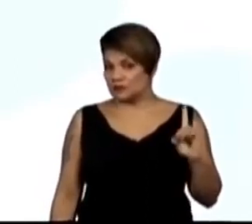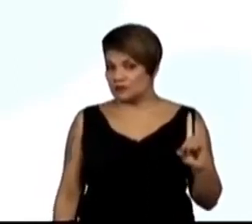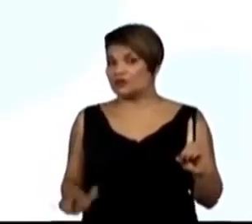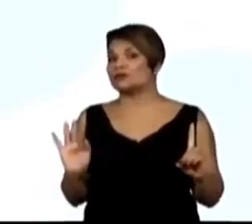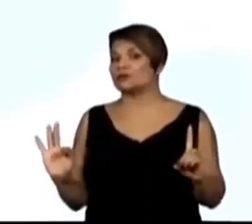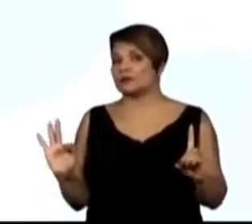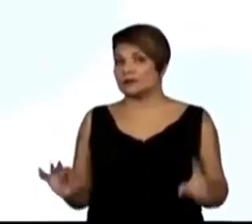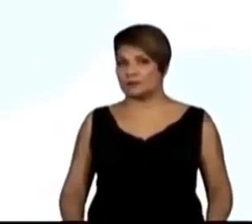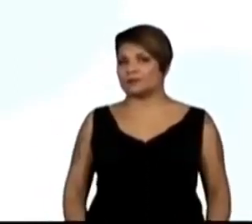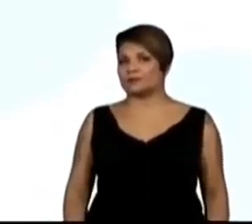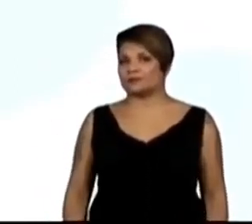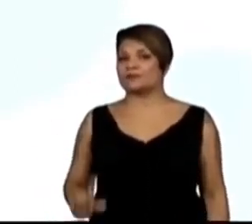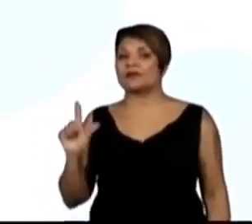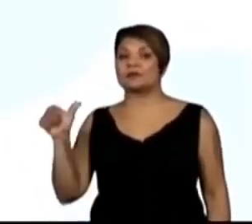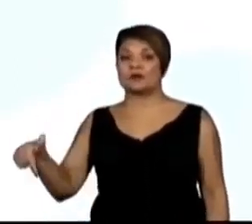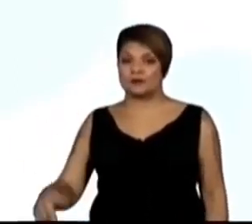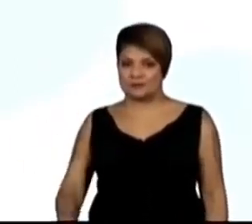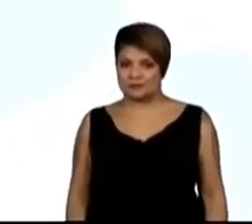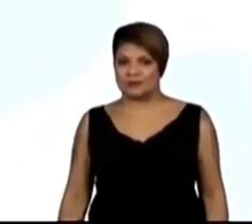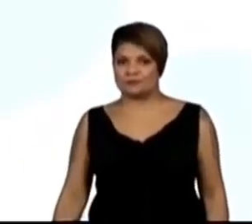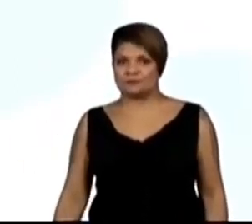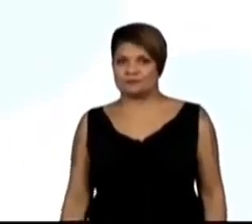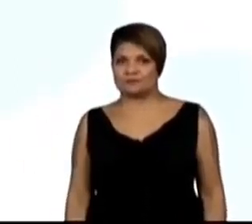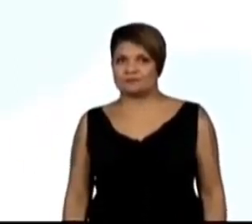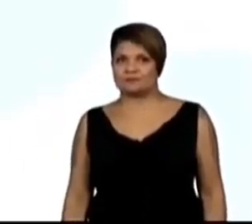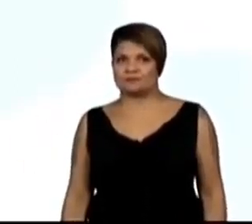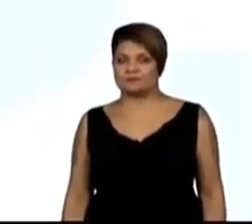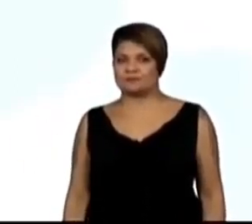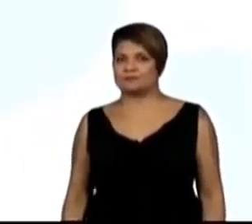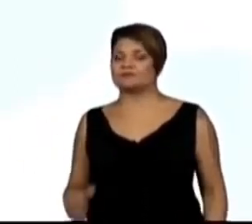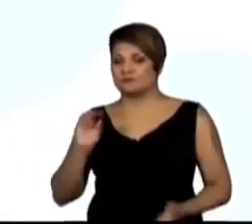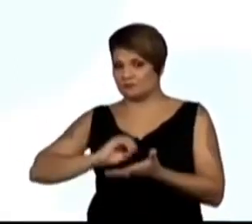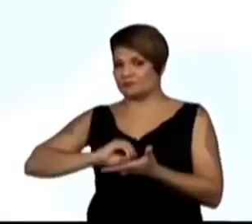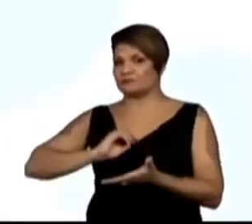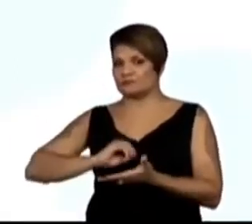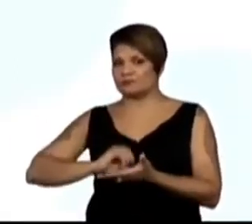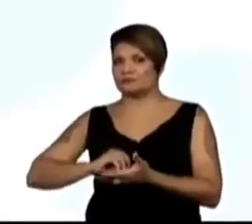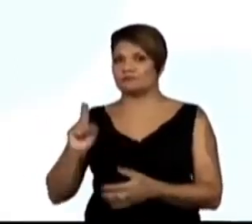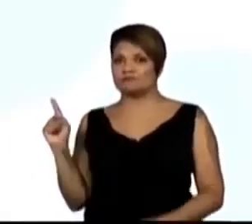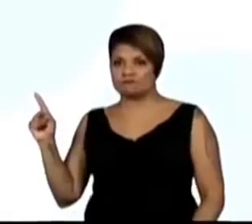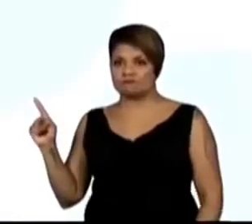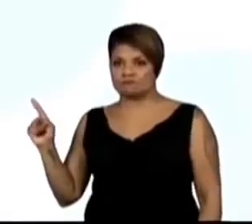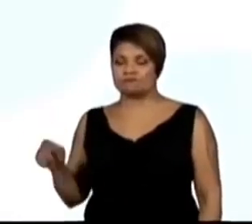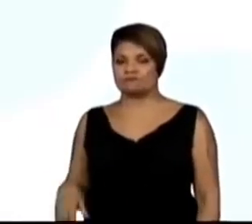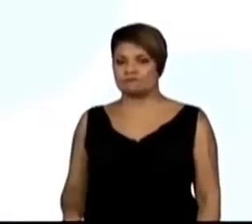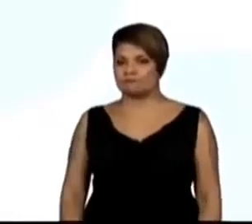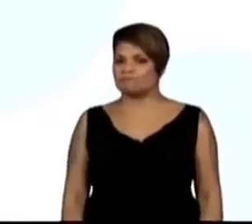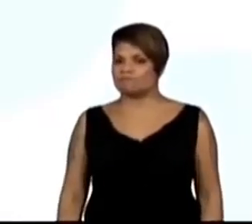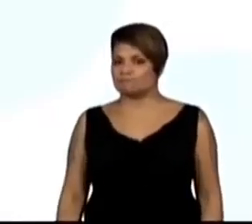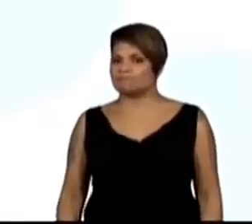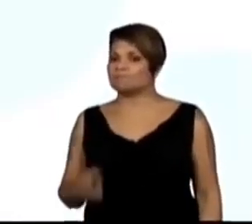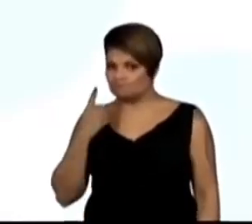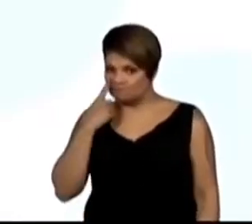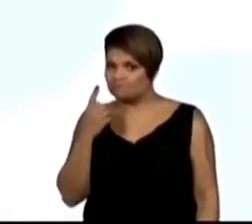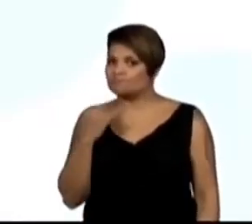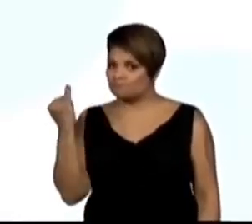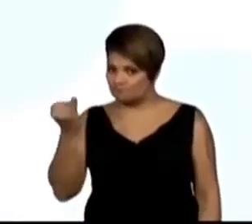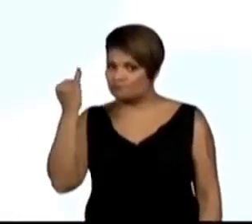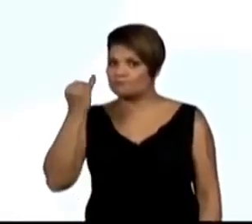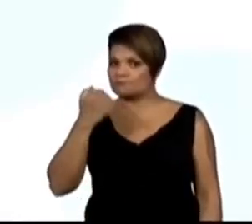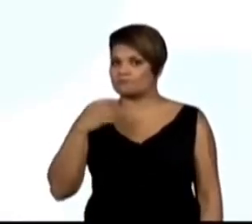Diego? Eu vou trazer a próxima. Ah. Ou será que essa coleção que estava faltando era do Diego? Tá vendo como é importante a